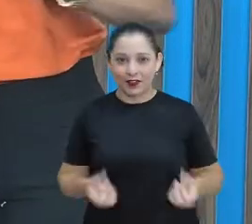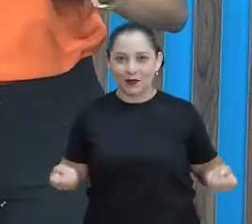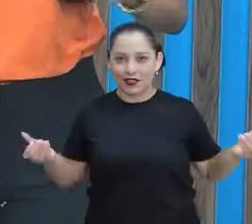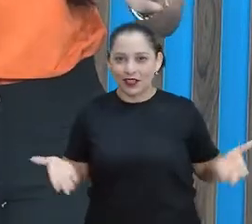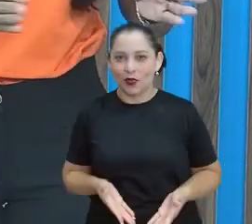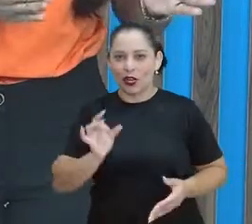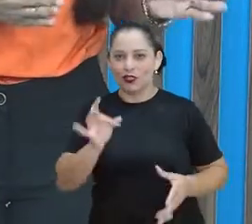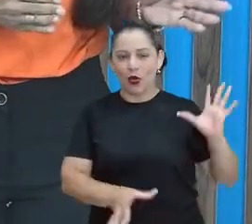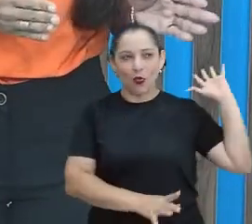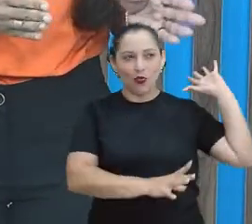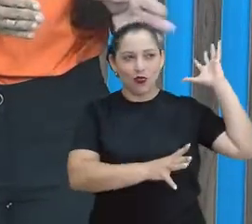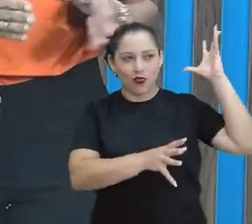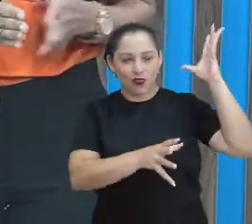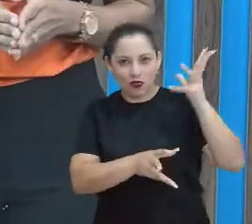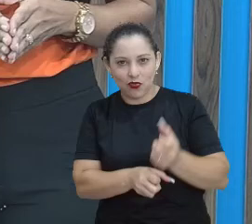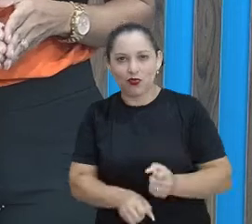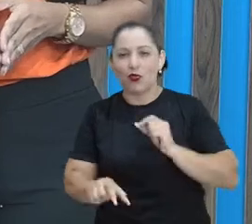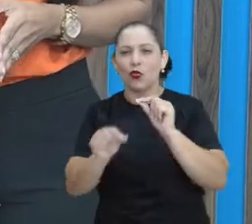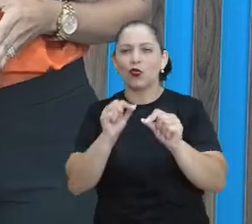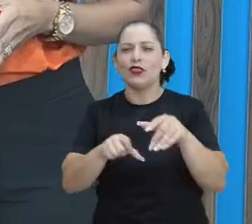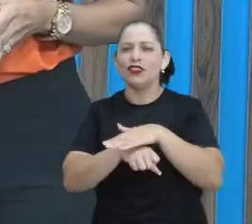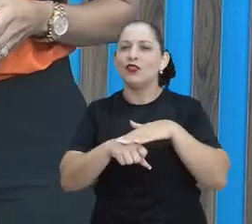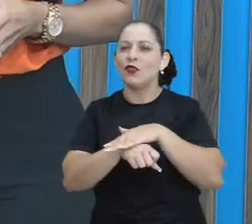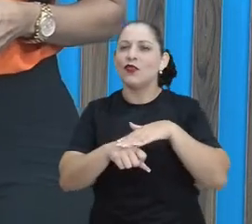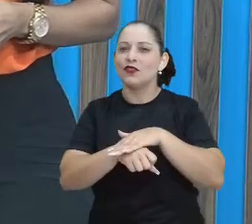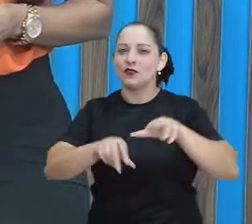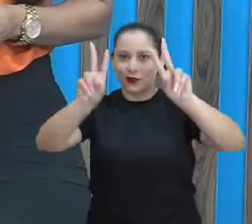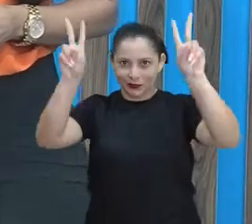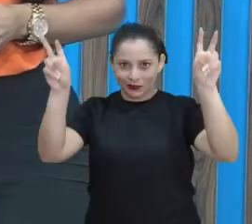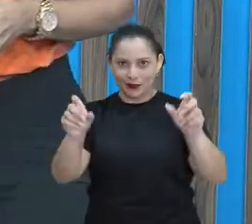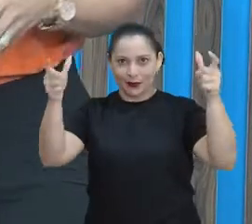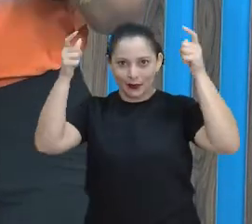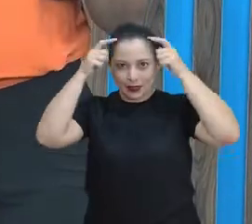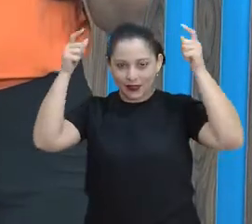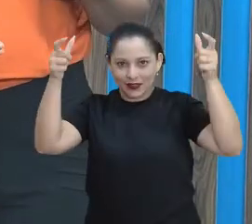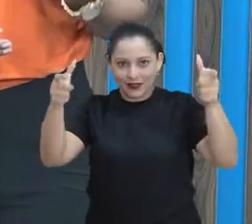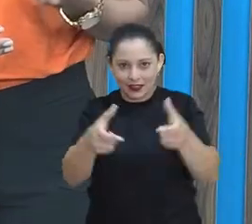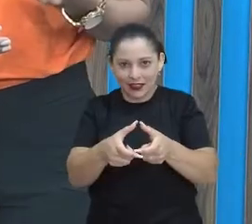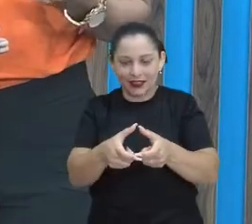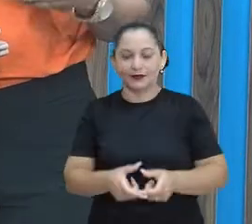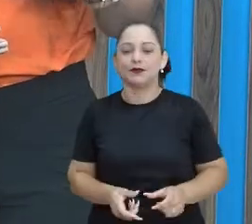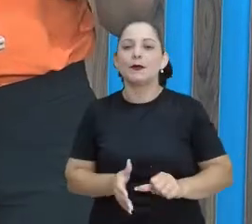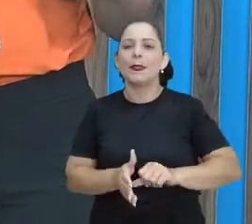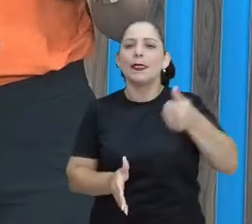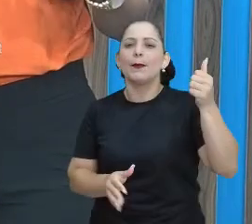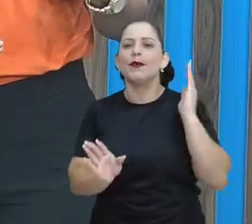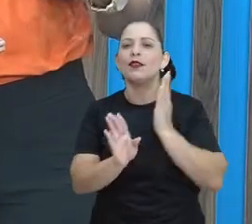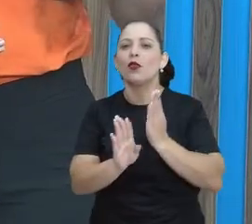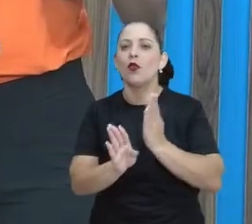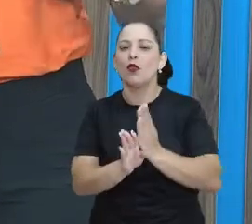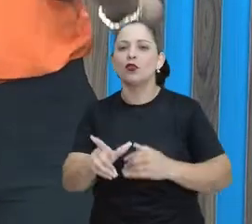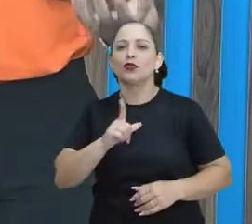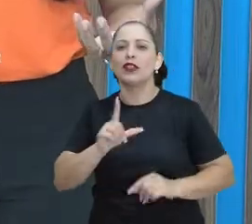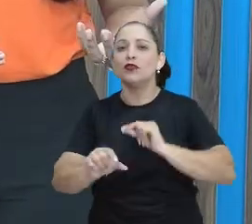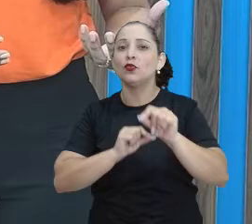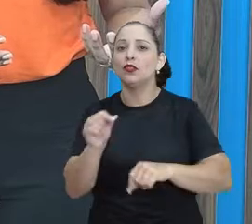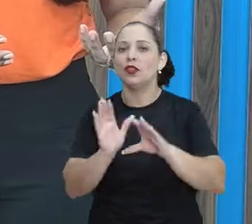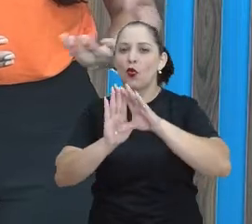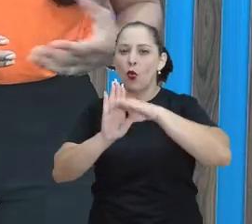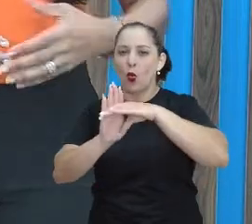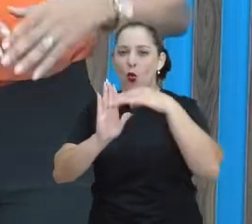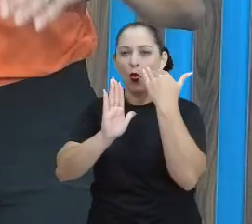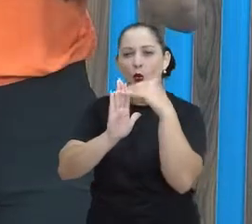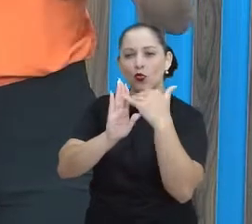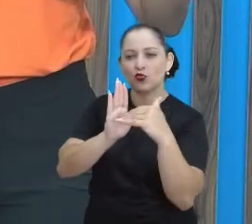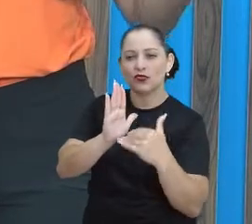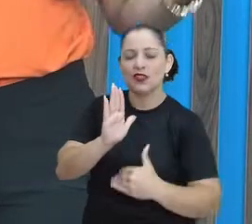um retrospecto do que a gente conversou até agora sobre microcefalia. No nosso primeiro encontro, a gente trouxe conceituações,